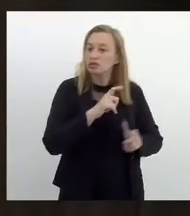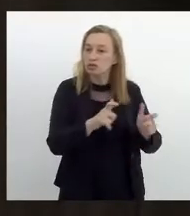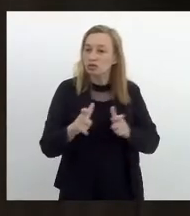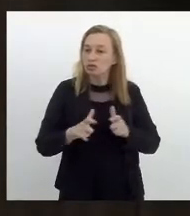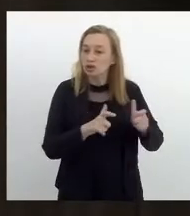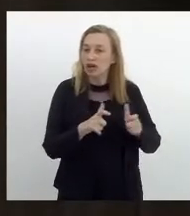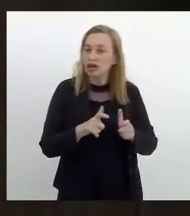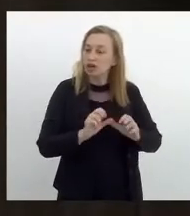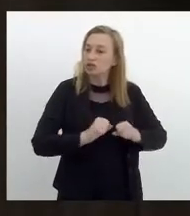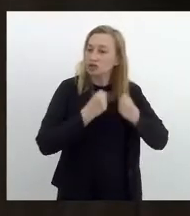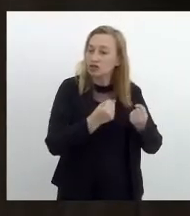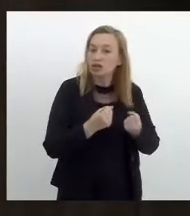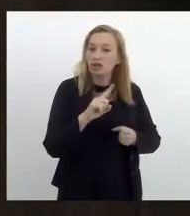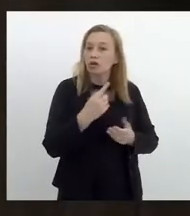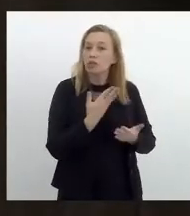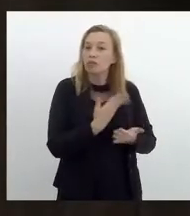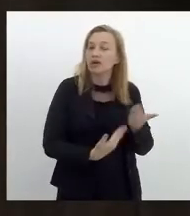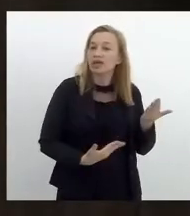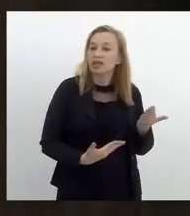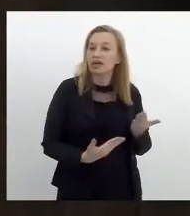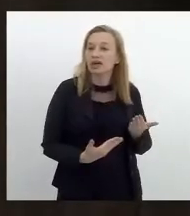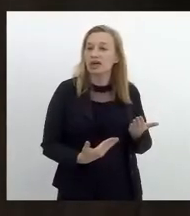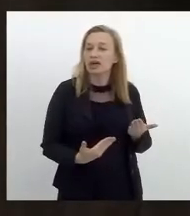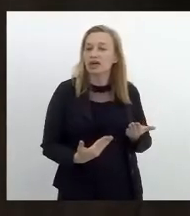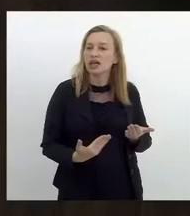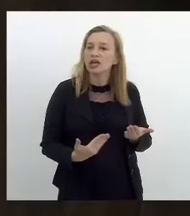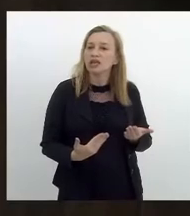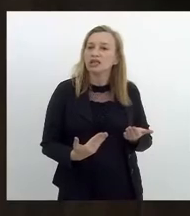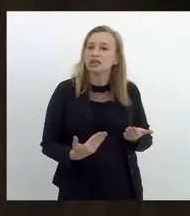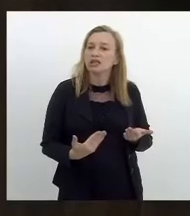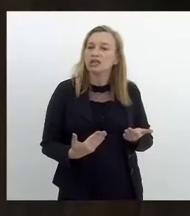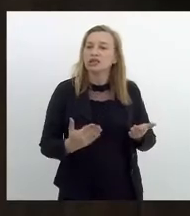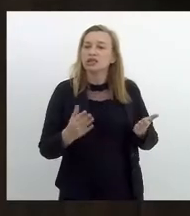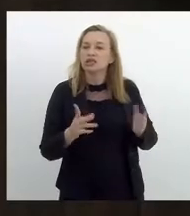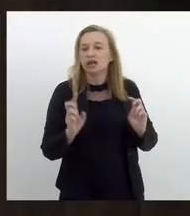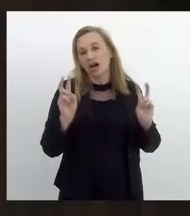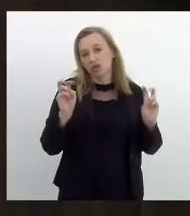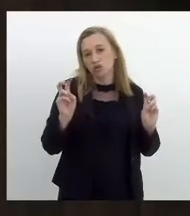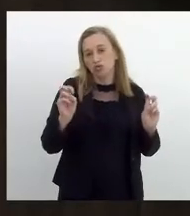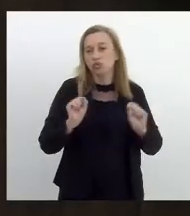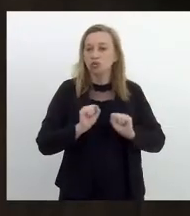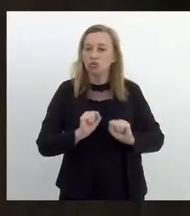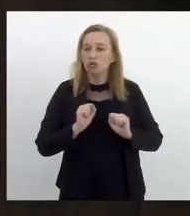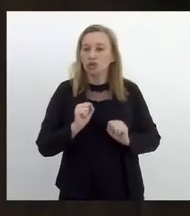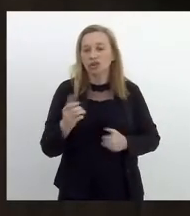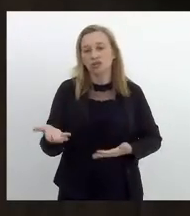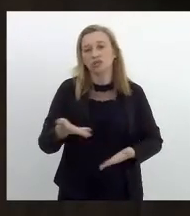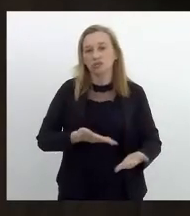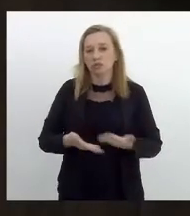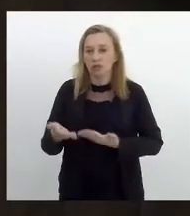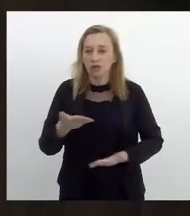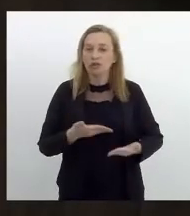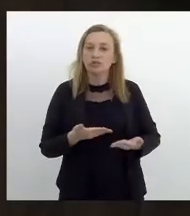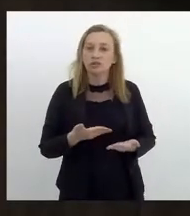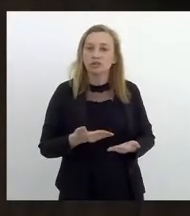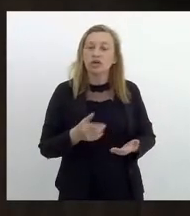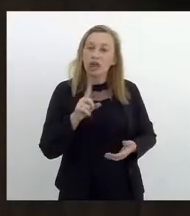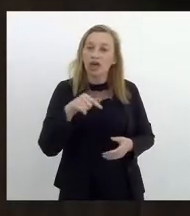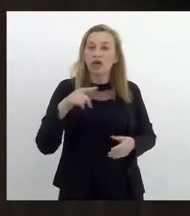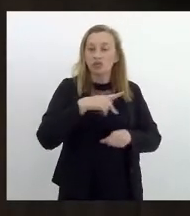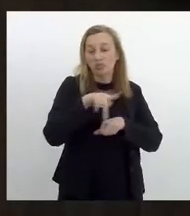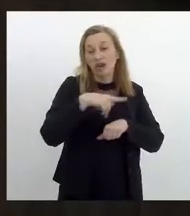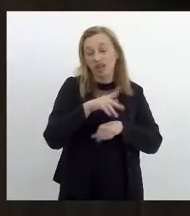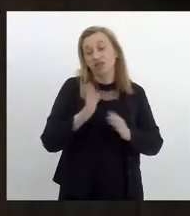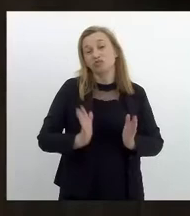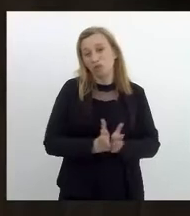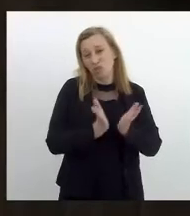também não perder de vista que certas situações podem ensejar o compartilhamento, né? Esse é um país muito